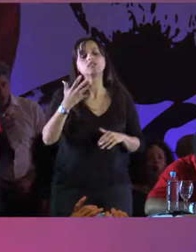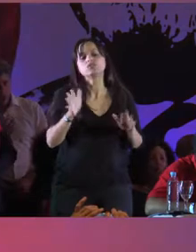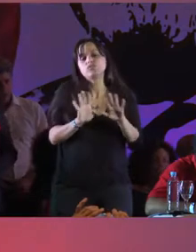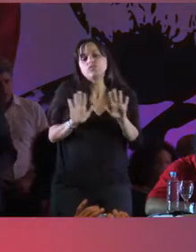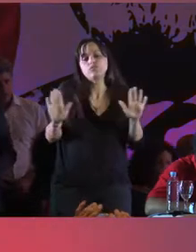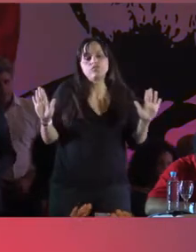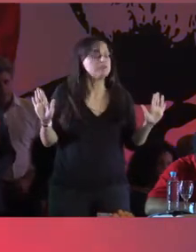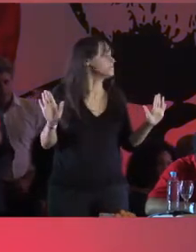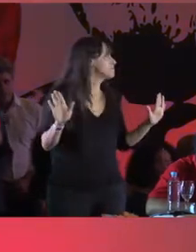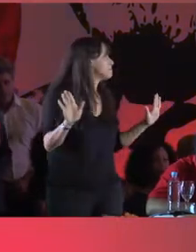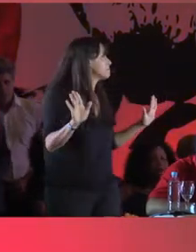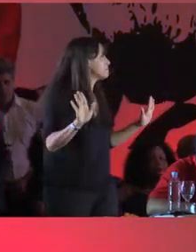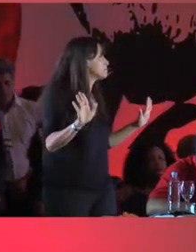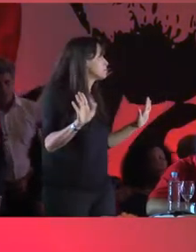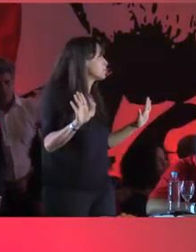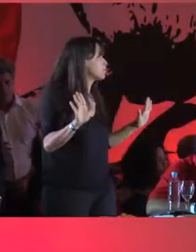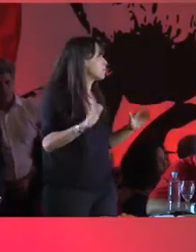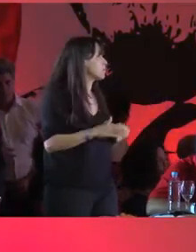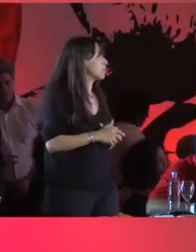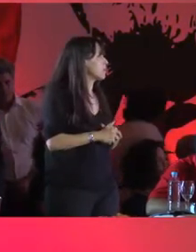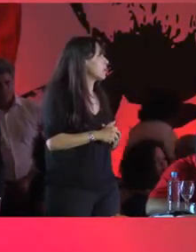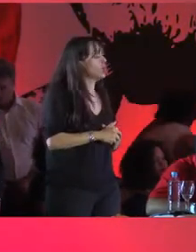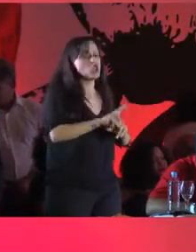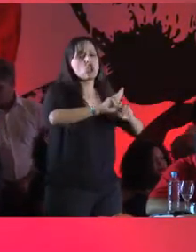nominata para fazer